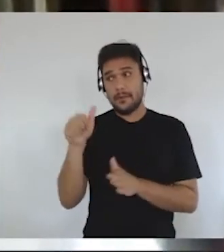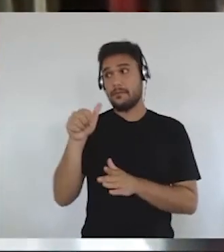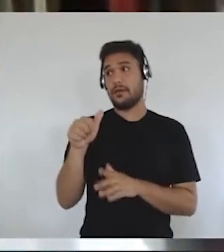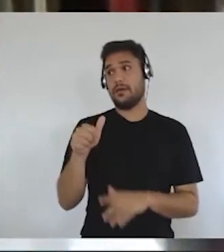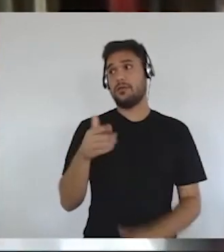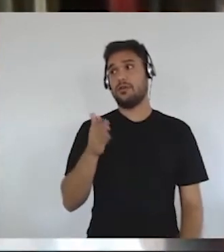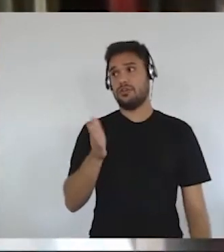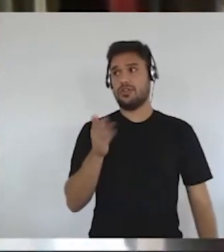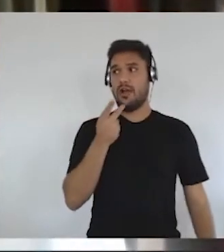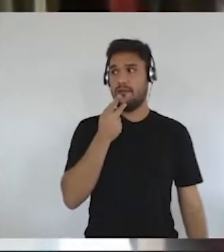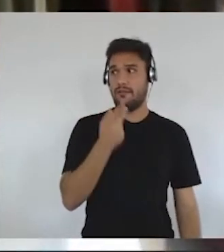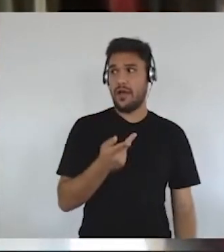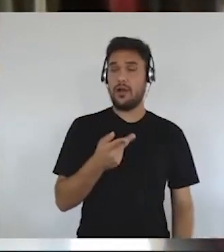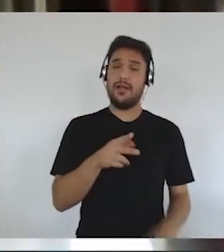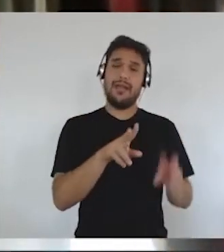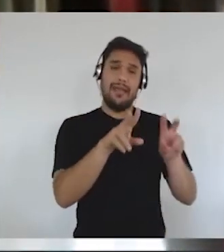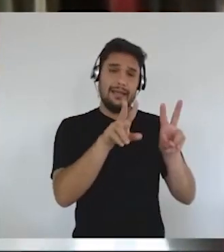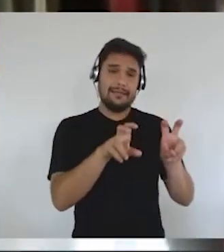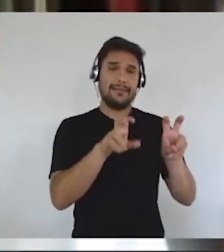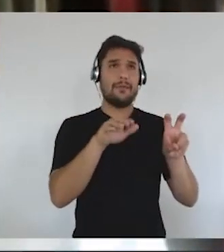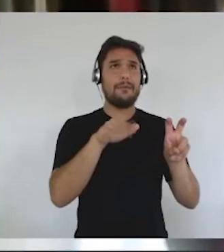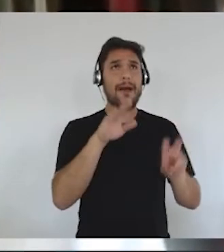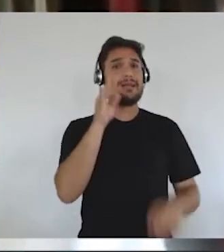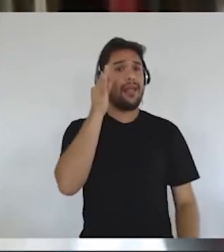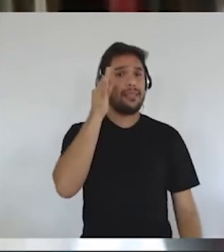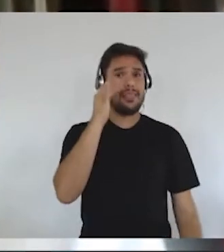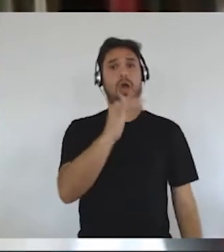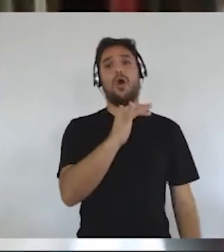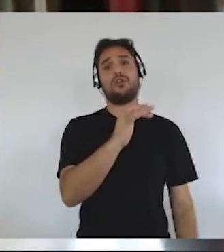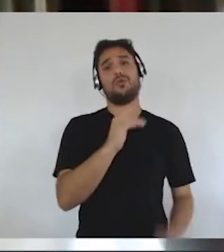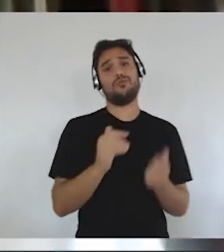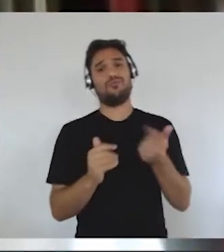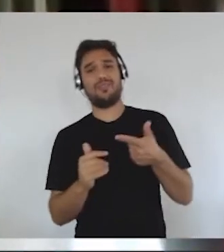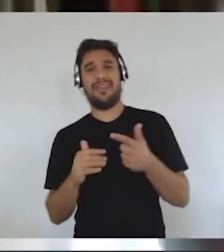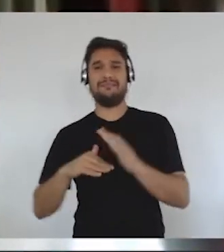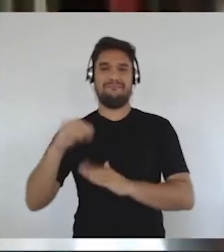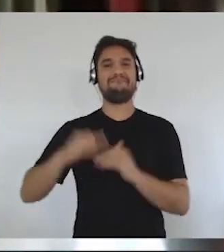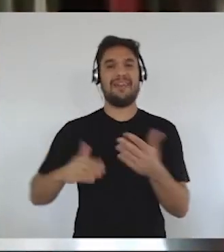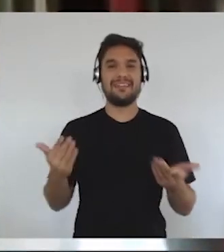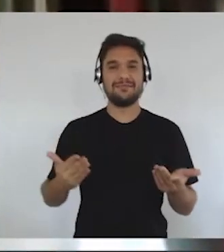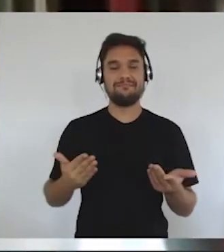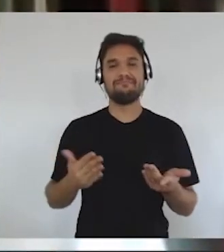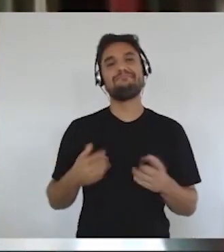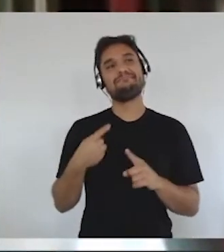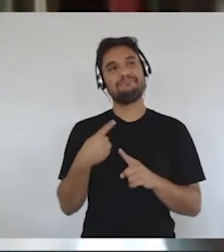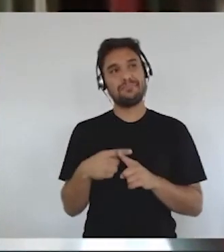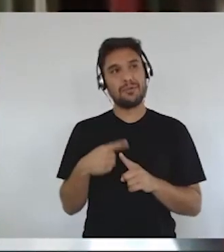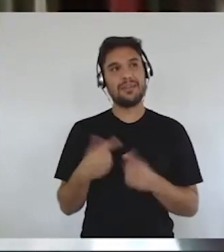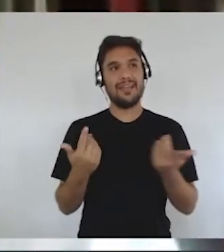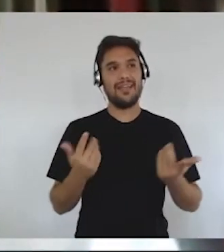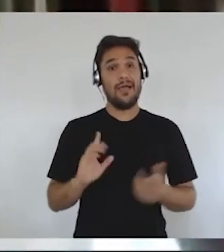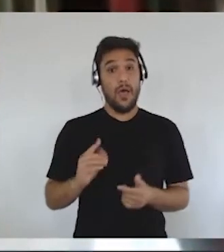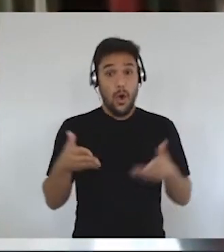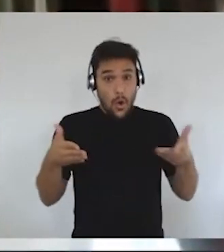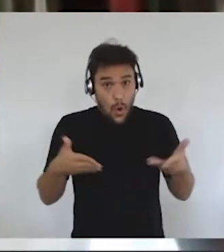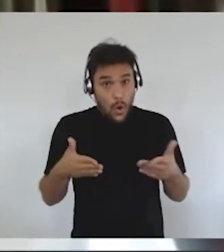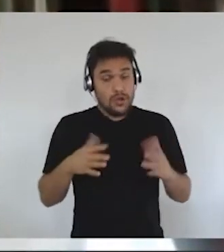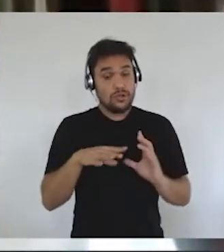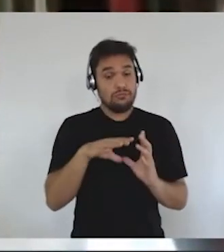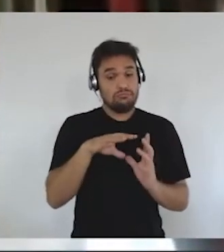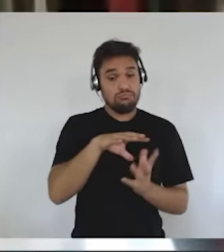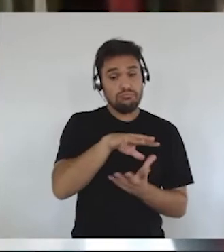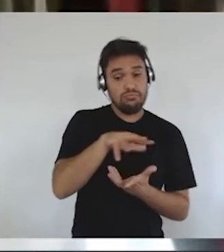eu já digo de antemão que esse tema é mais teórico do que prático, porque nessa quadra na qual nós nos encontramos, é